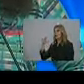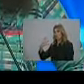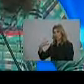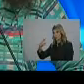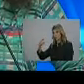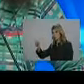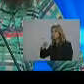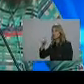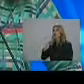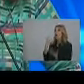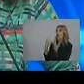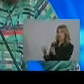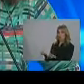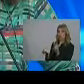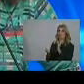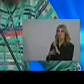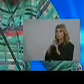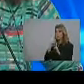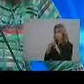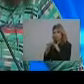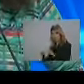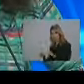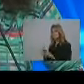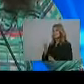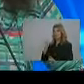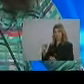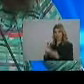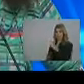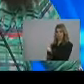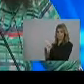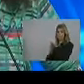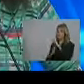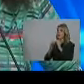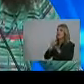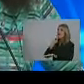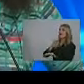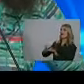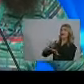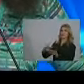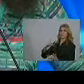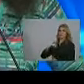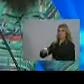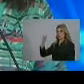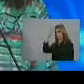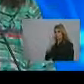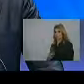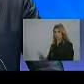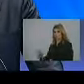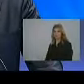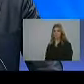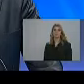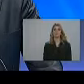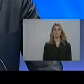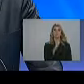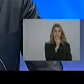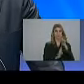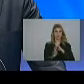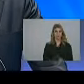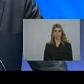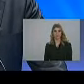vocês estão assumindo a defesa, que vai limitar todos os gastos que custeiam investimento em todo o Brasil. Sua réplica,